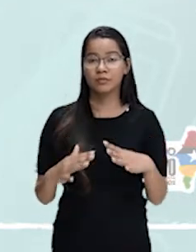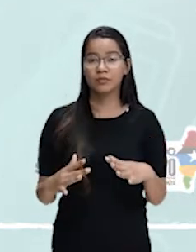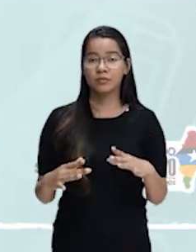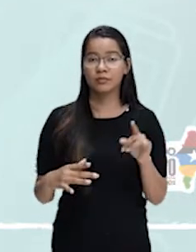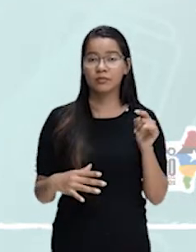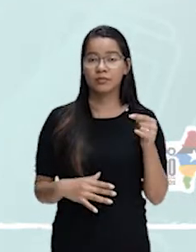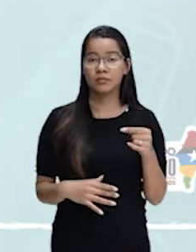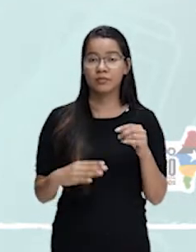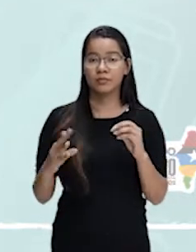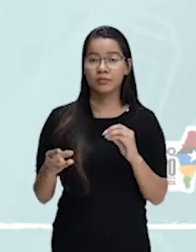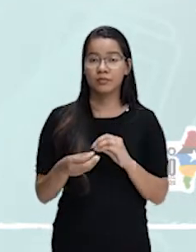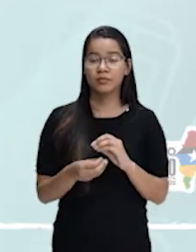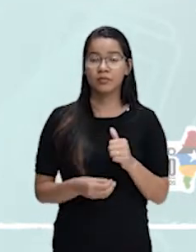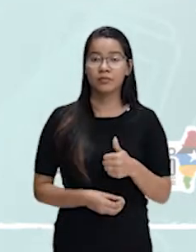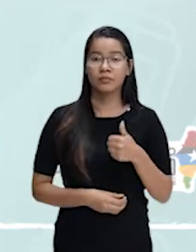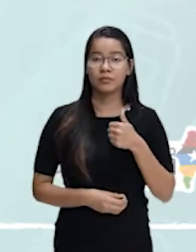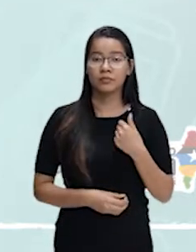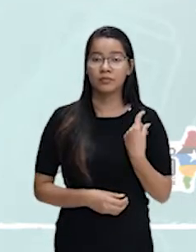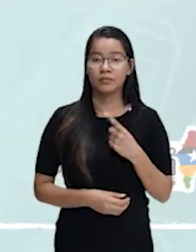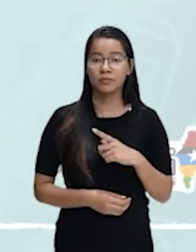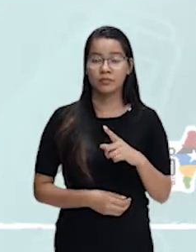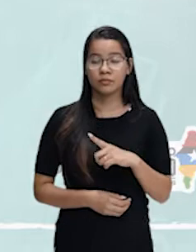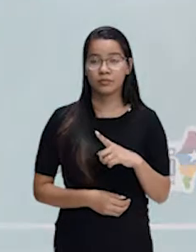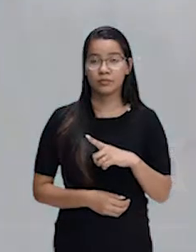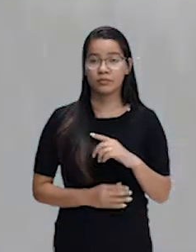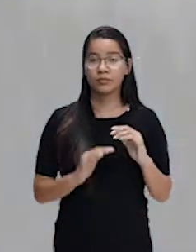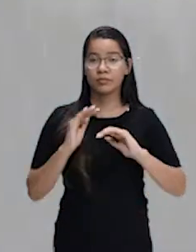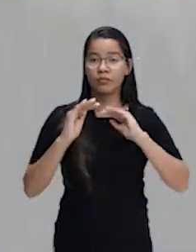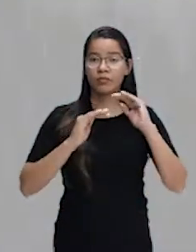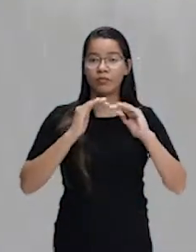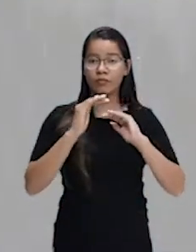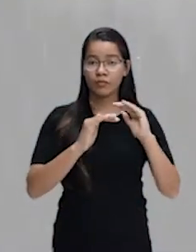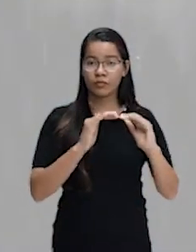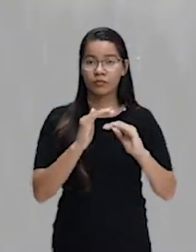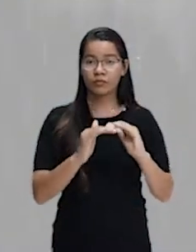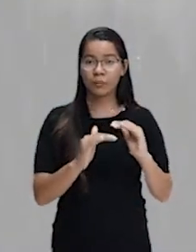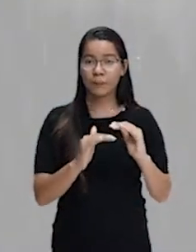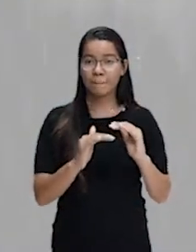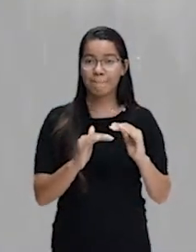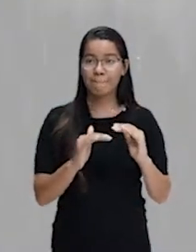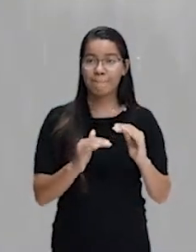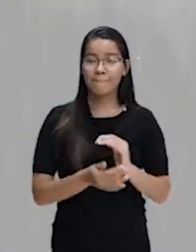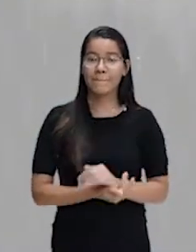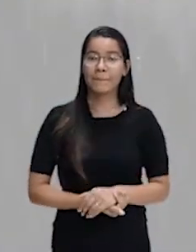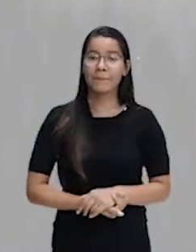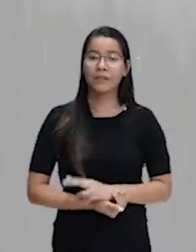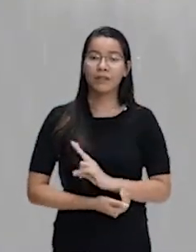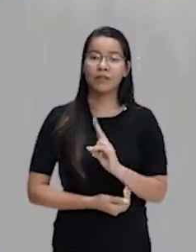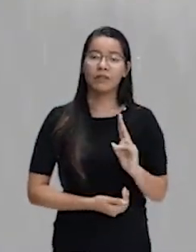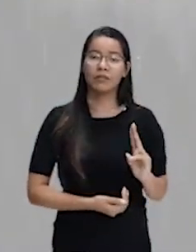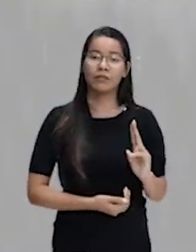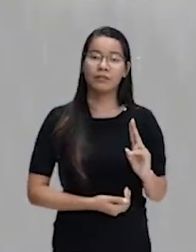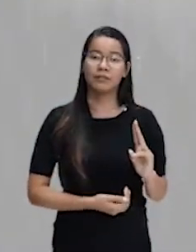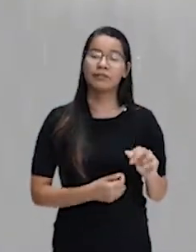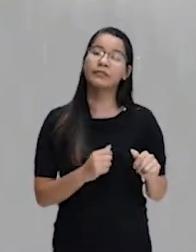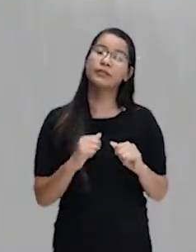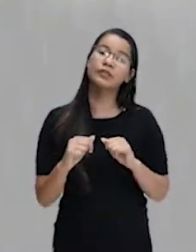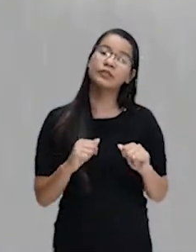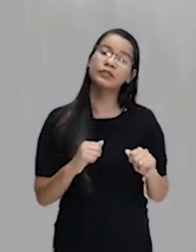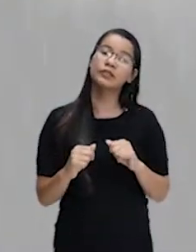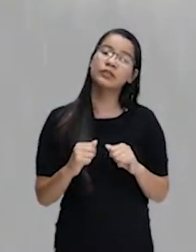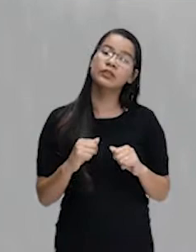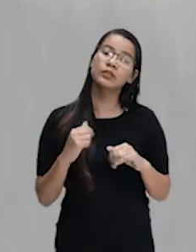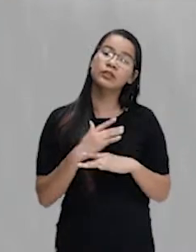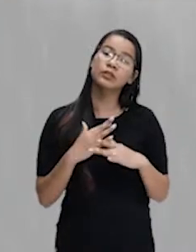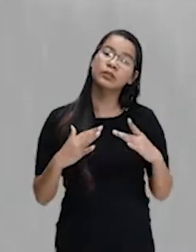é nesse primeiro momento que nós teremos o desenvolvimento das chamadas atividades